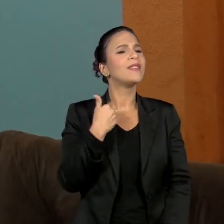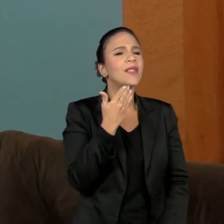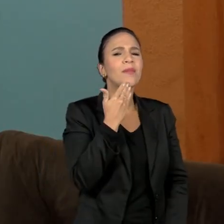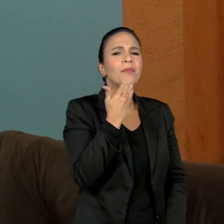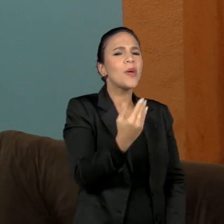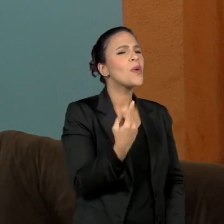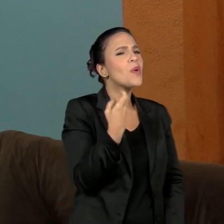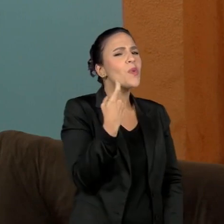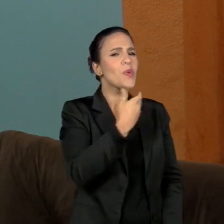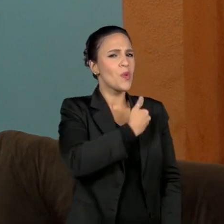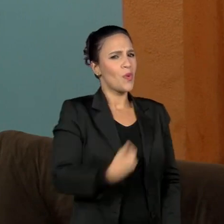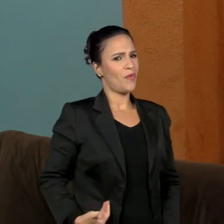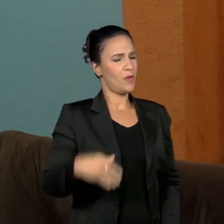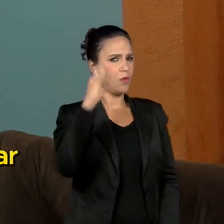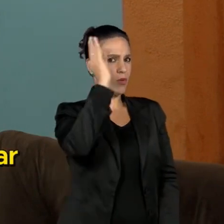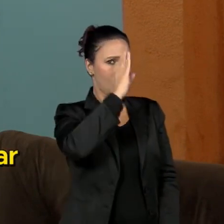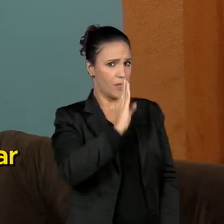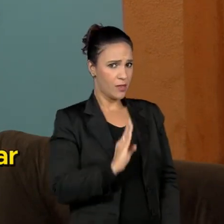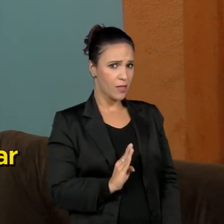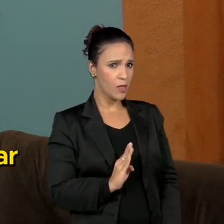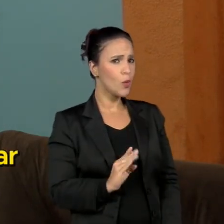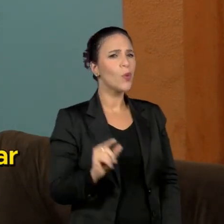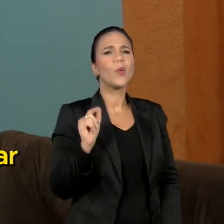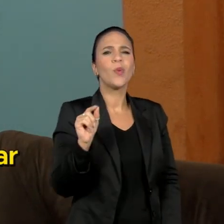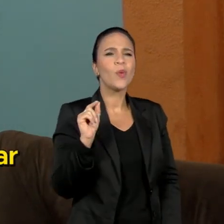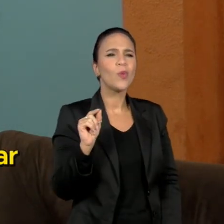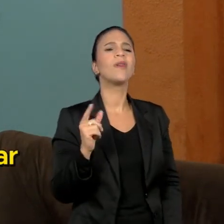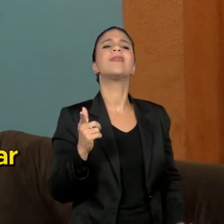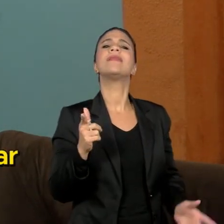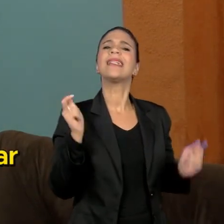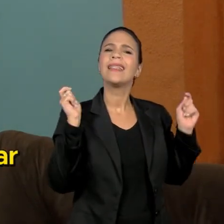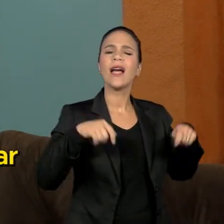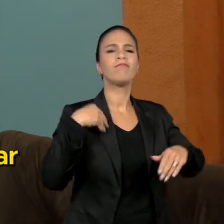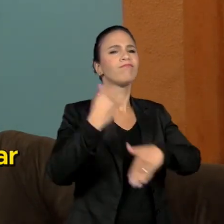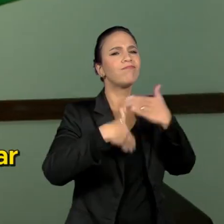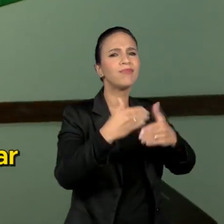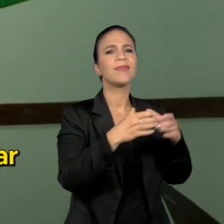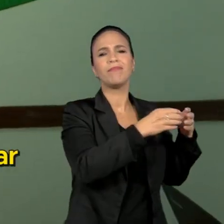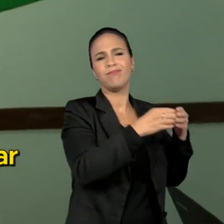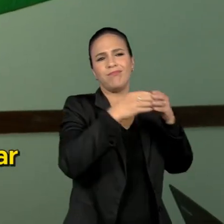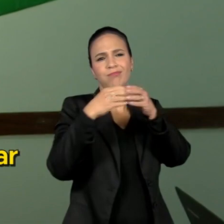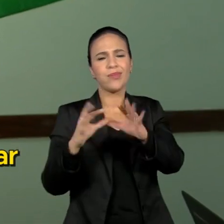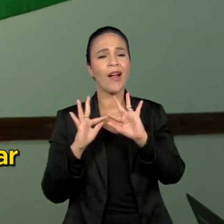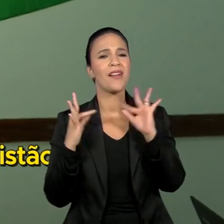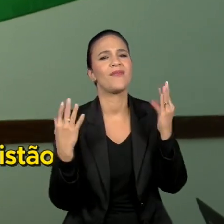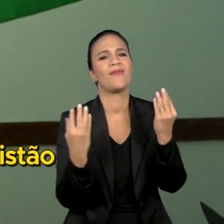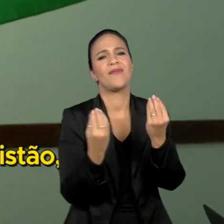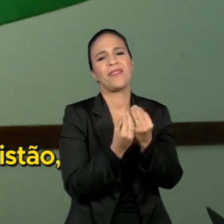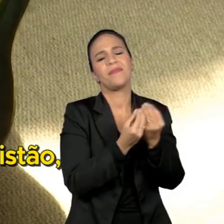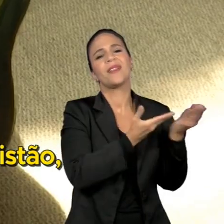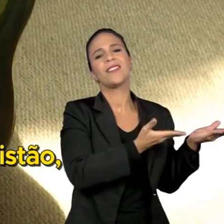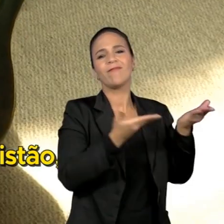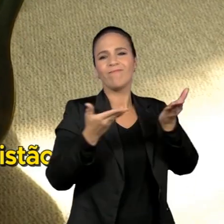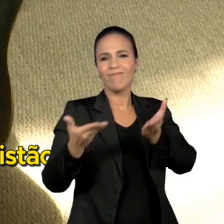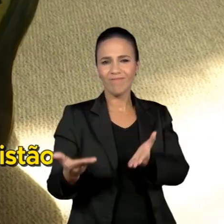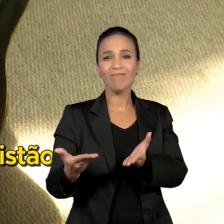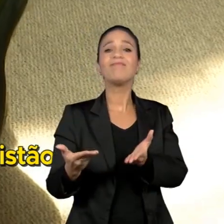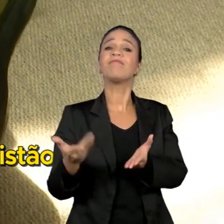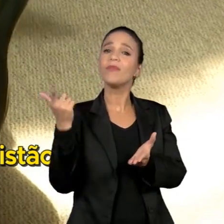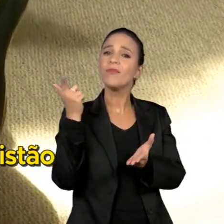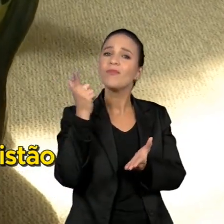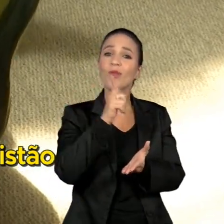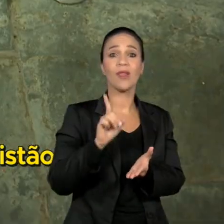chegou há 1 ano e 8 meses. Aprendeu português e hoje trabalha como tradutora na casa. Ela escreveu uma carta para registrar